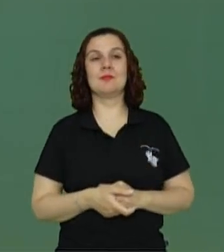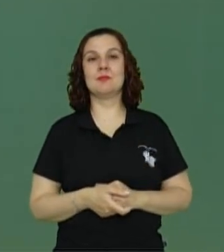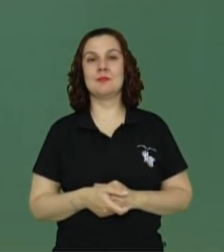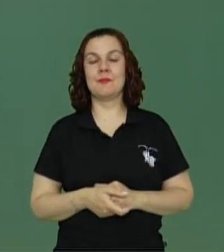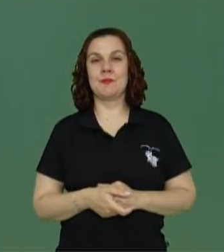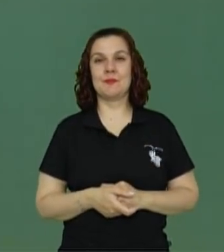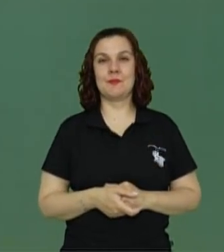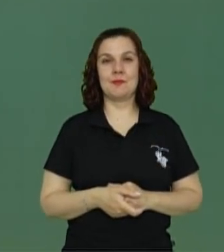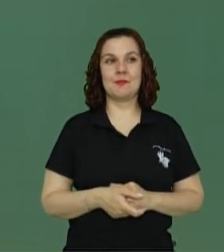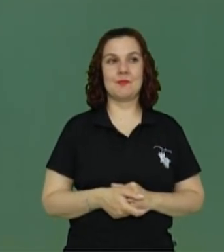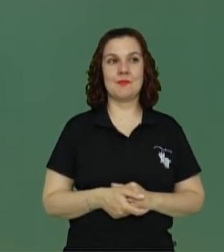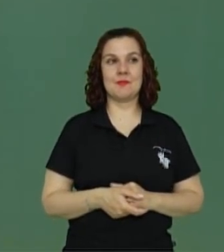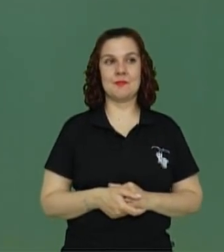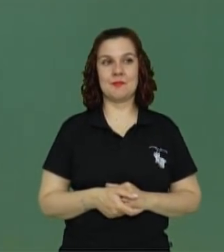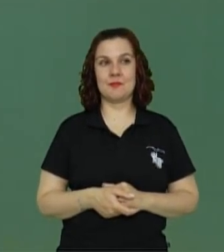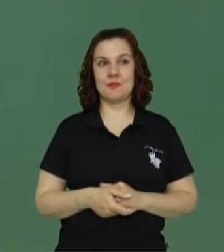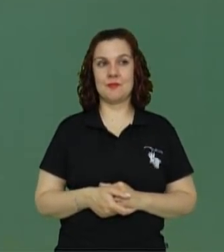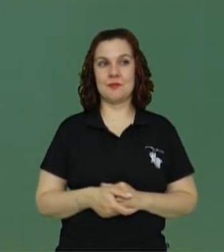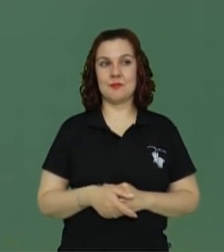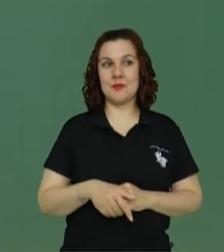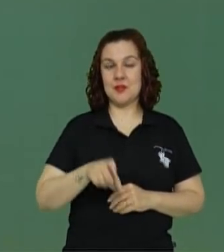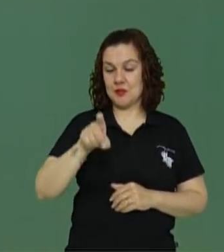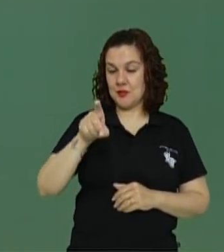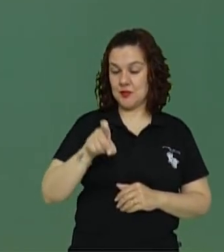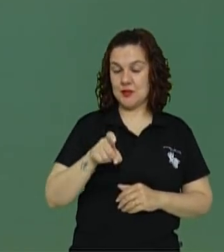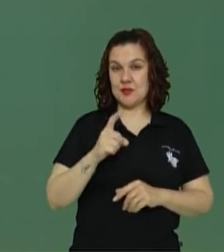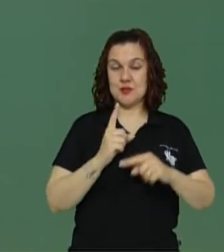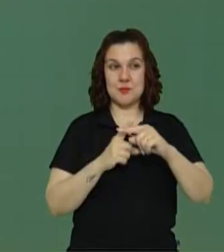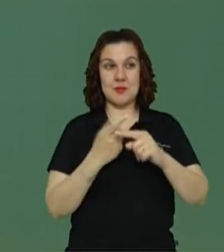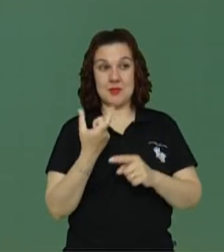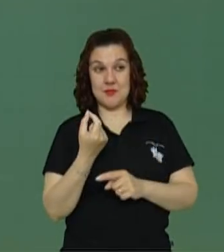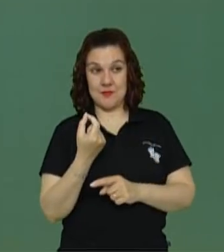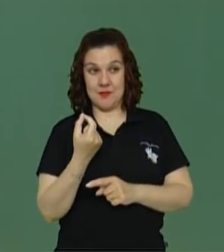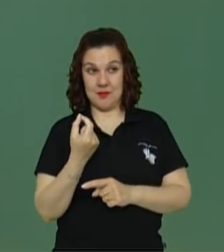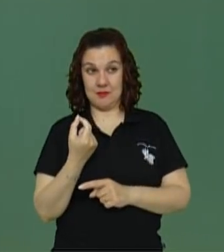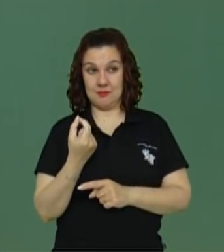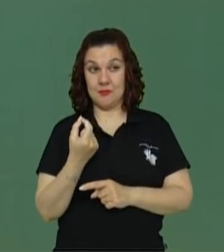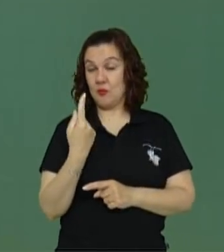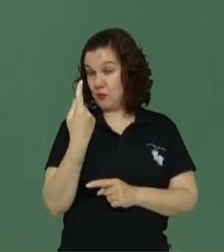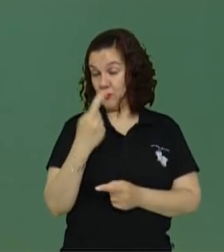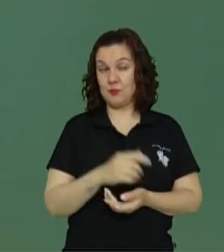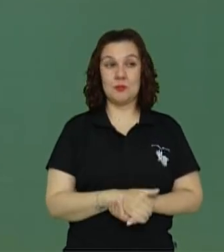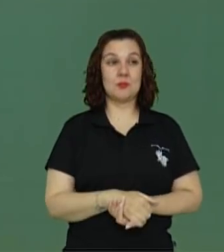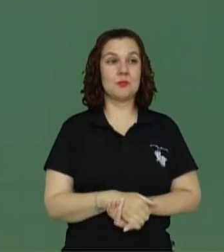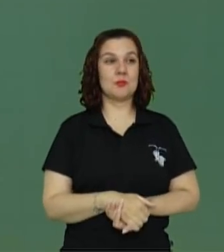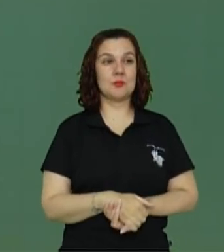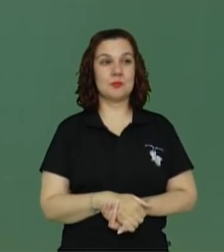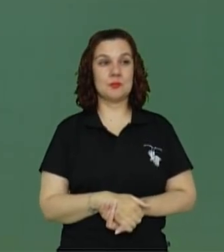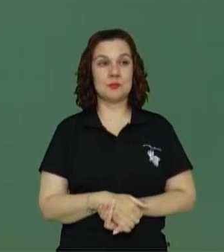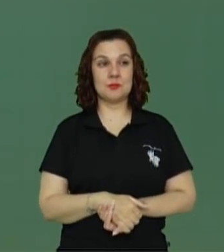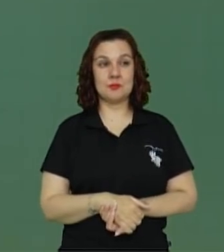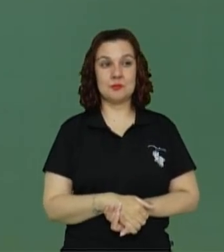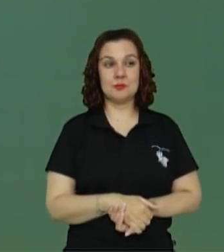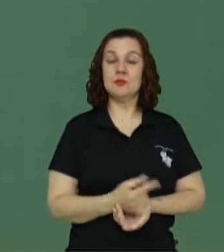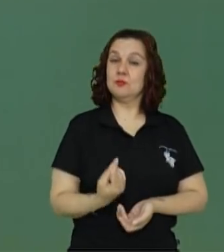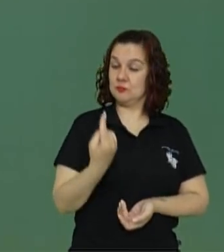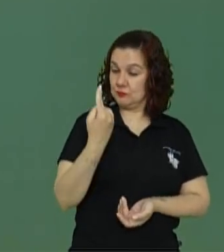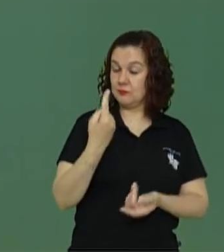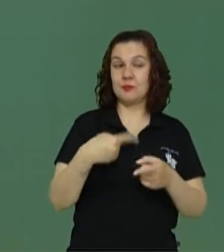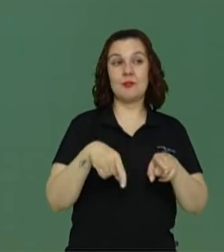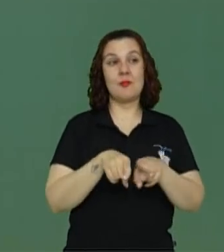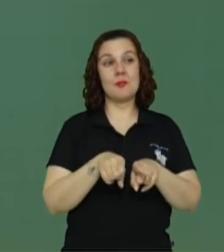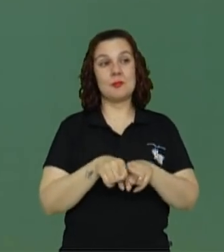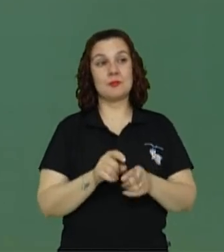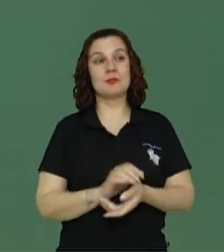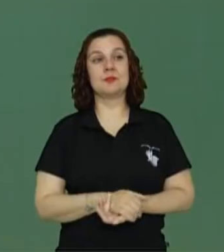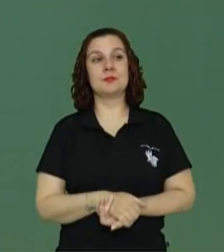igual... Aqui dividiu por x mais 20, sobrou 1. E aqui dividiu por x mais 20, sobra 1. E